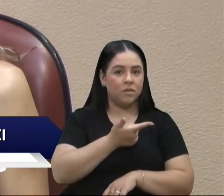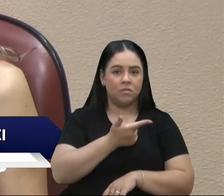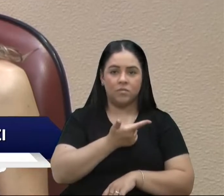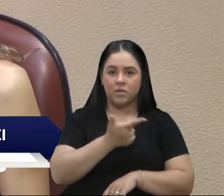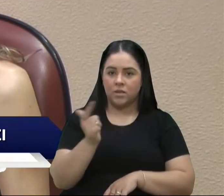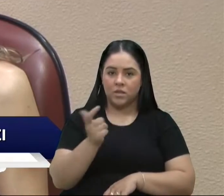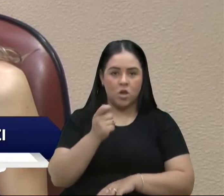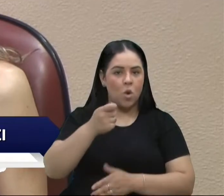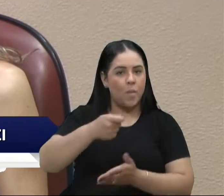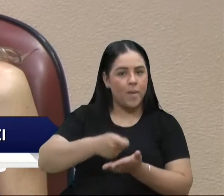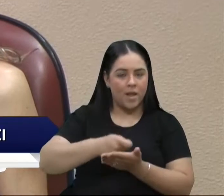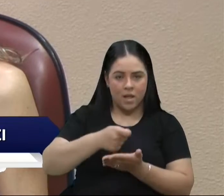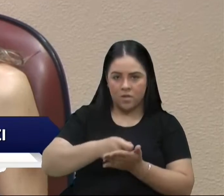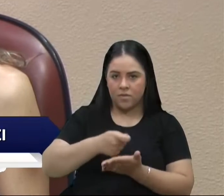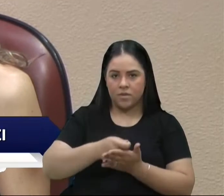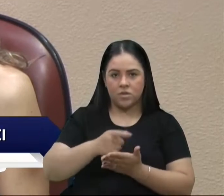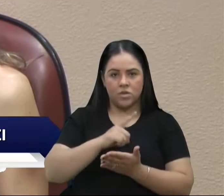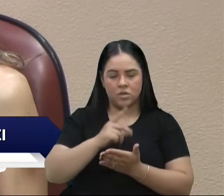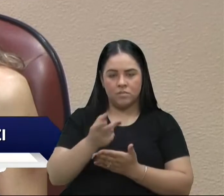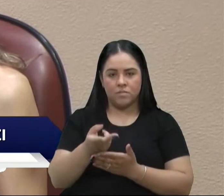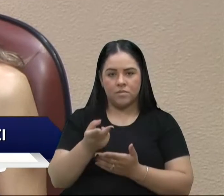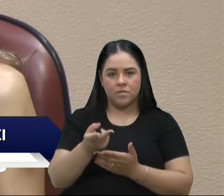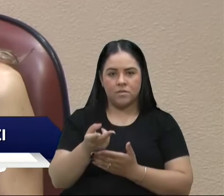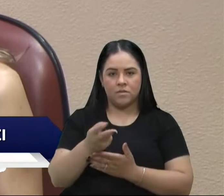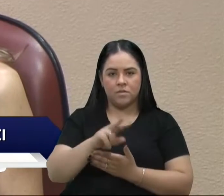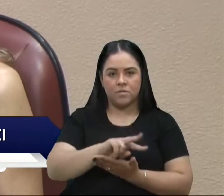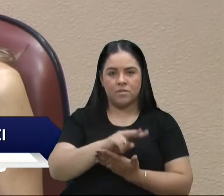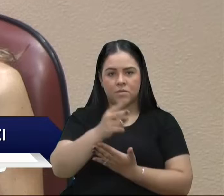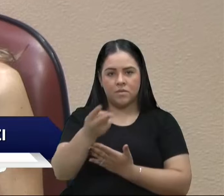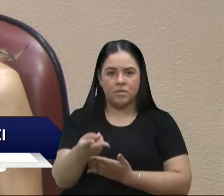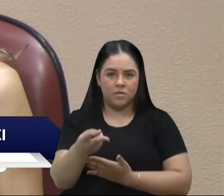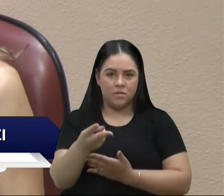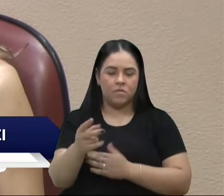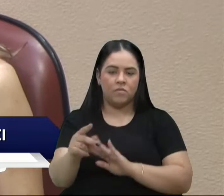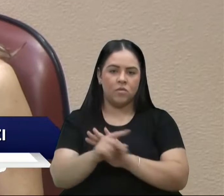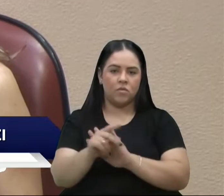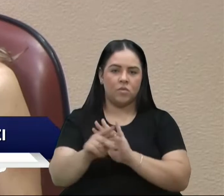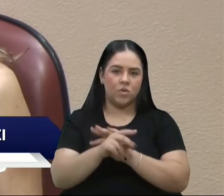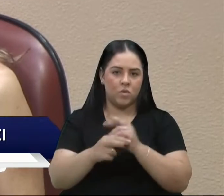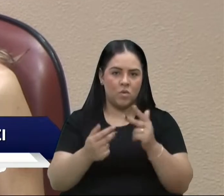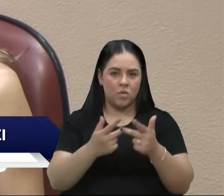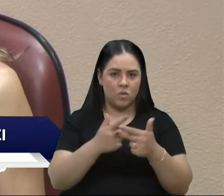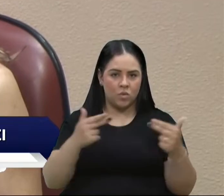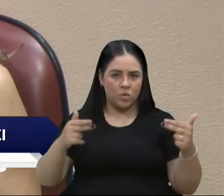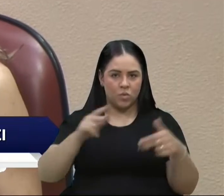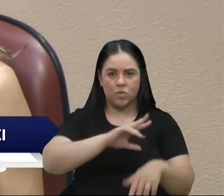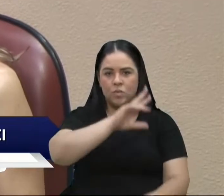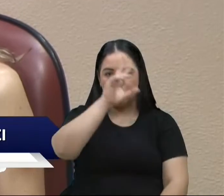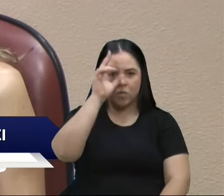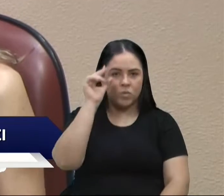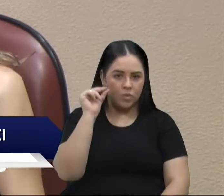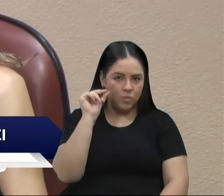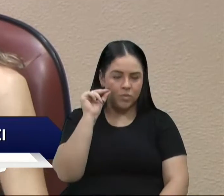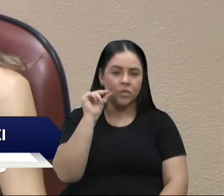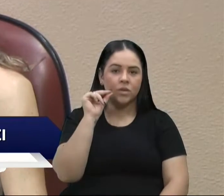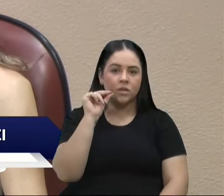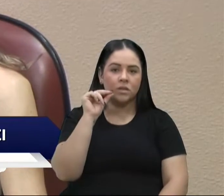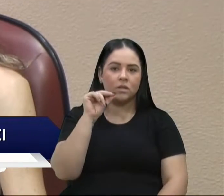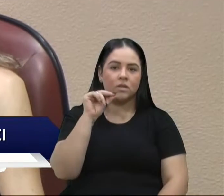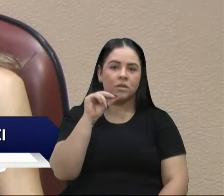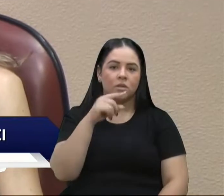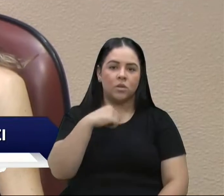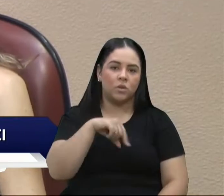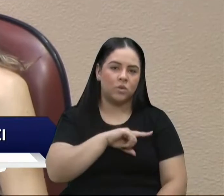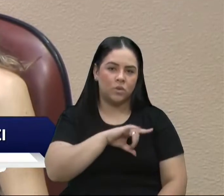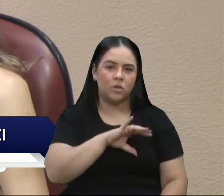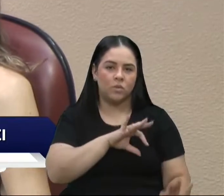essa obrigatoriedade de converter esse valor em procedimentos, os municípios, e por tudo quanto a gente